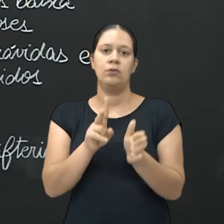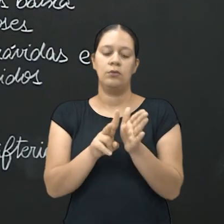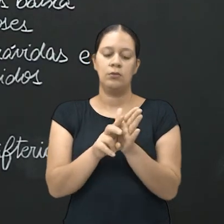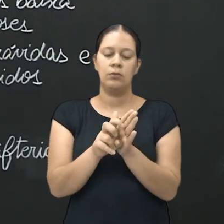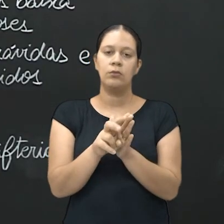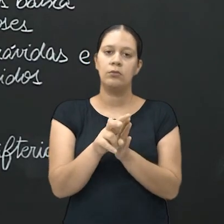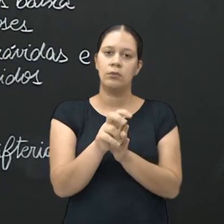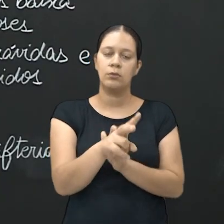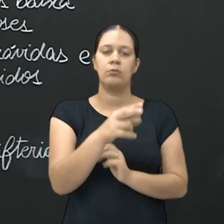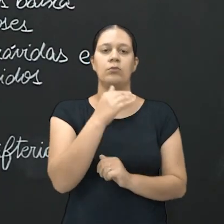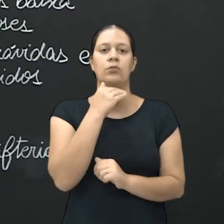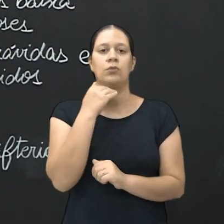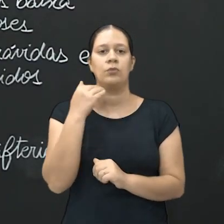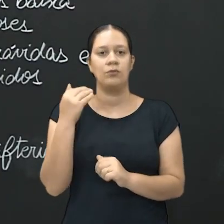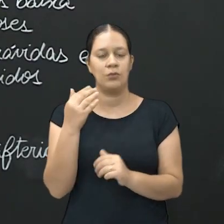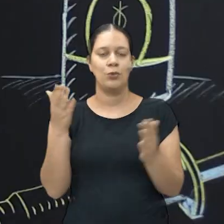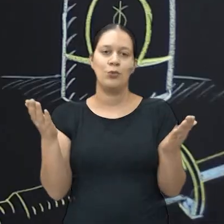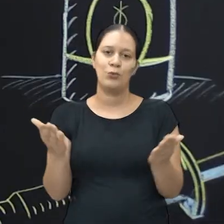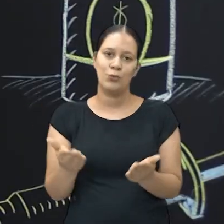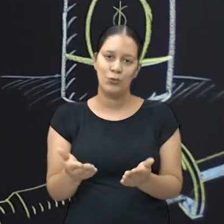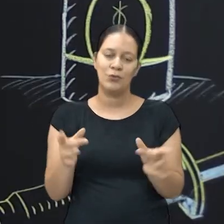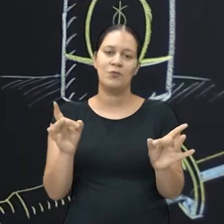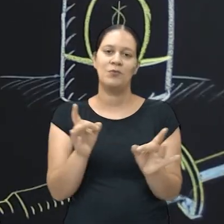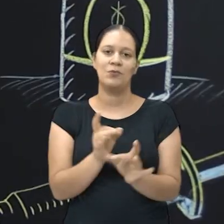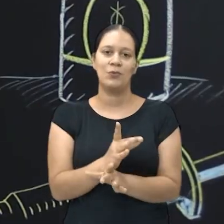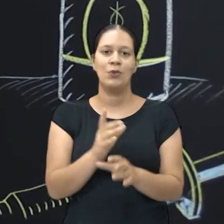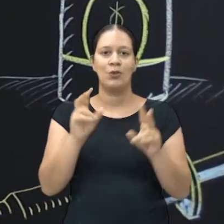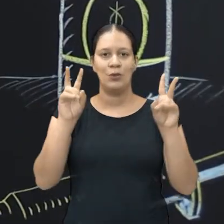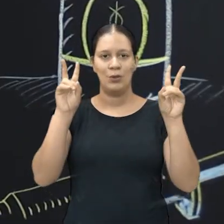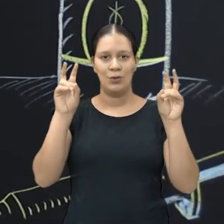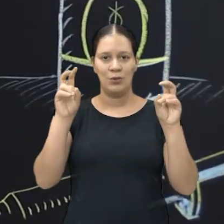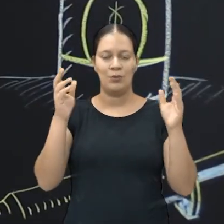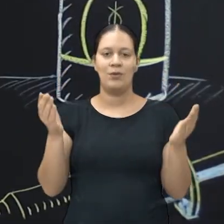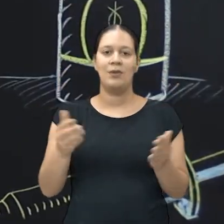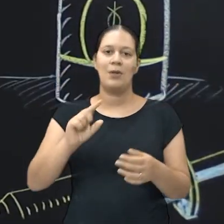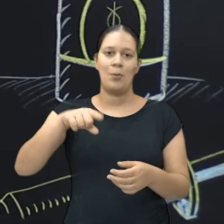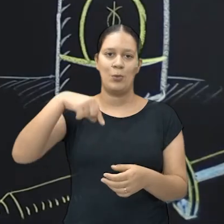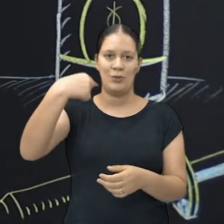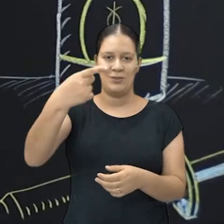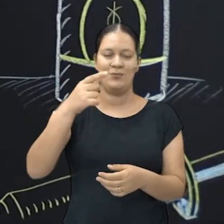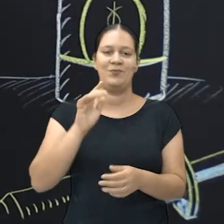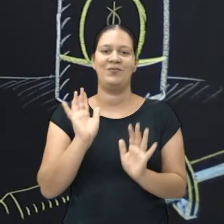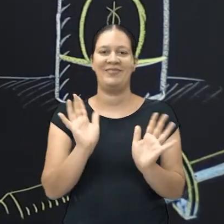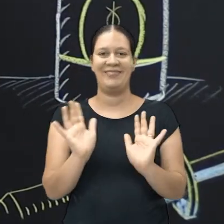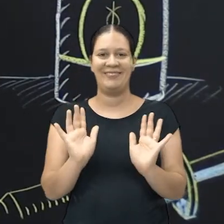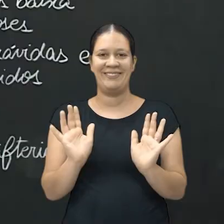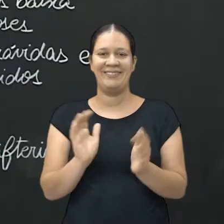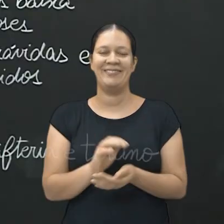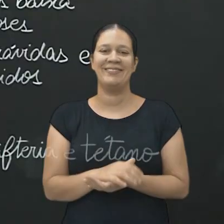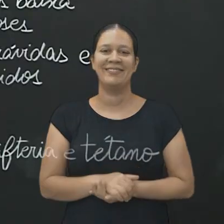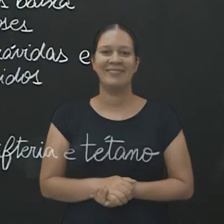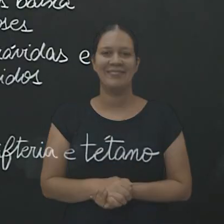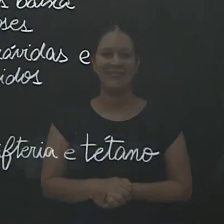de vírus morto e fechamos por aqui. Essa foi a nossa aula de hoje e até a próxima. Tchauzinho!